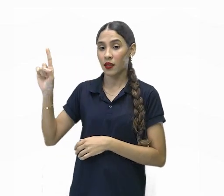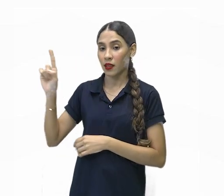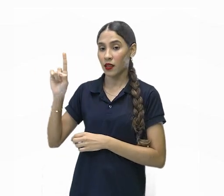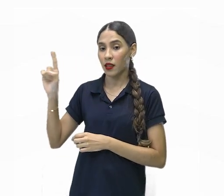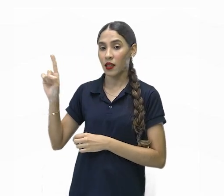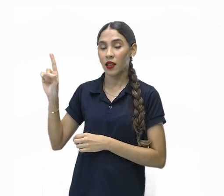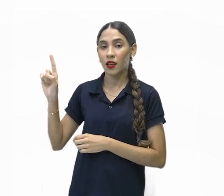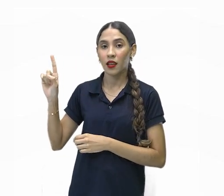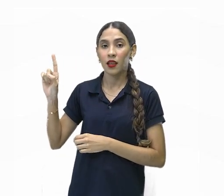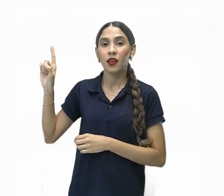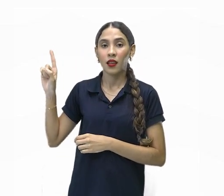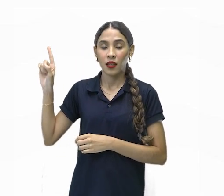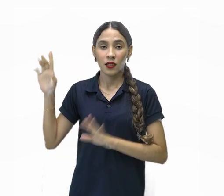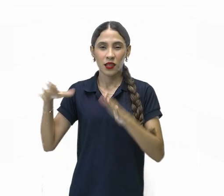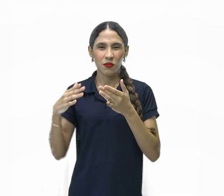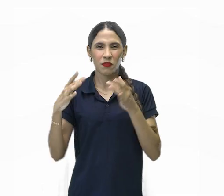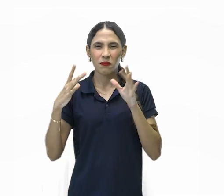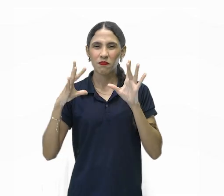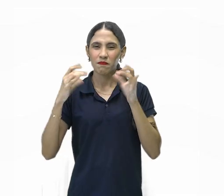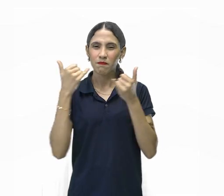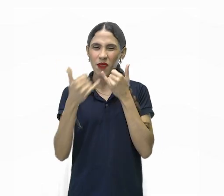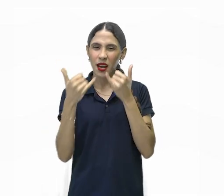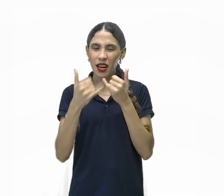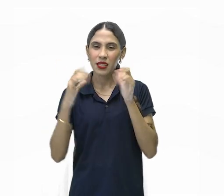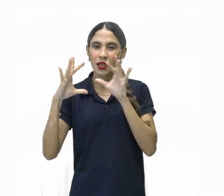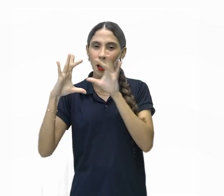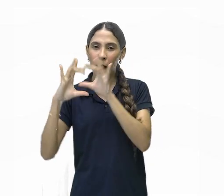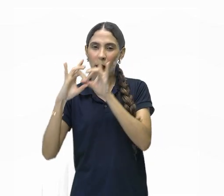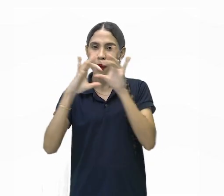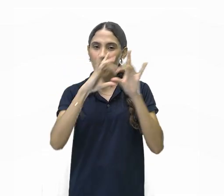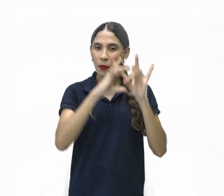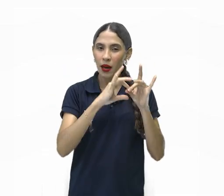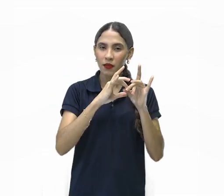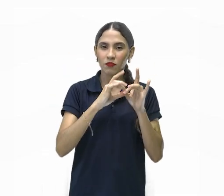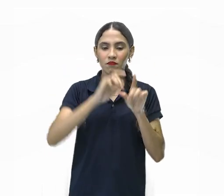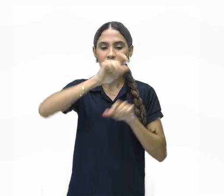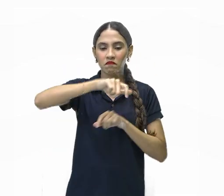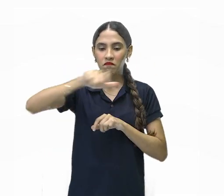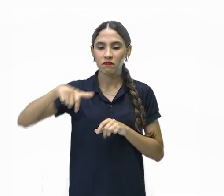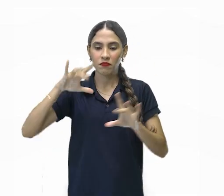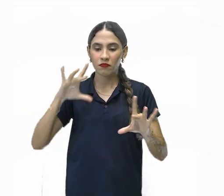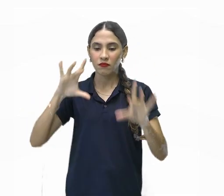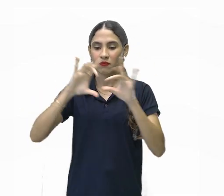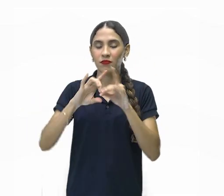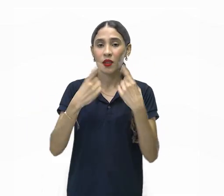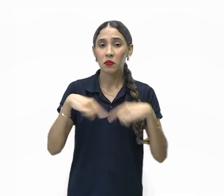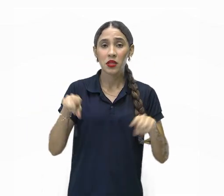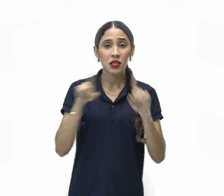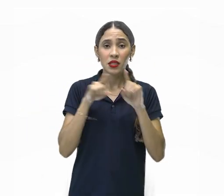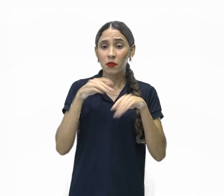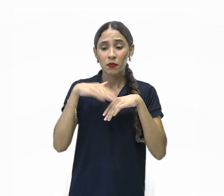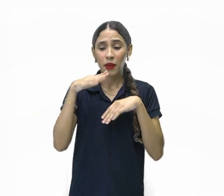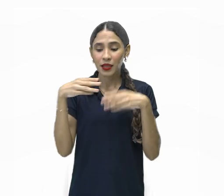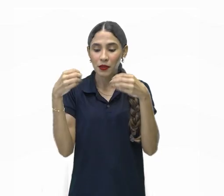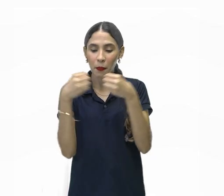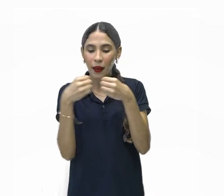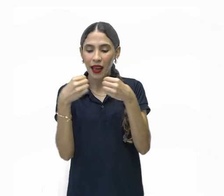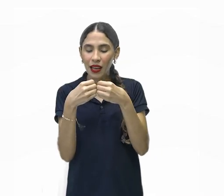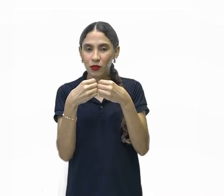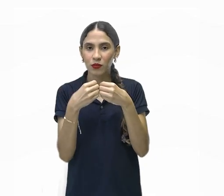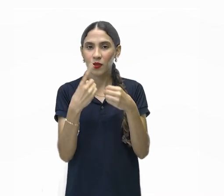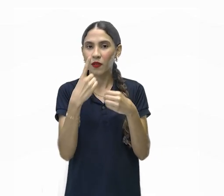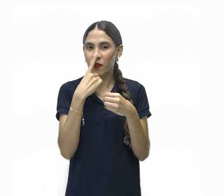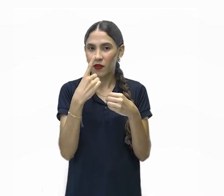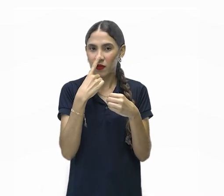É como se tivesse uma rede que todo mundo se interliga. Não precisamos mais estar pertinho do